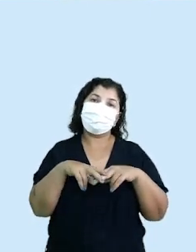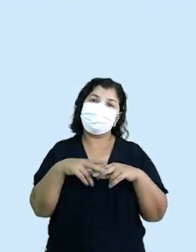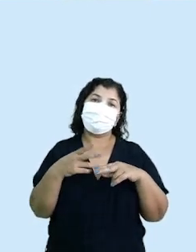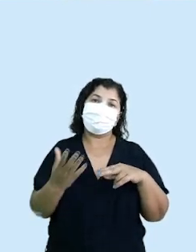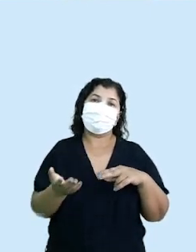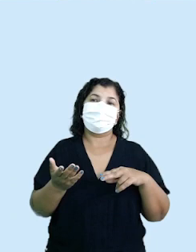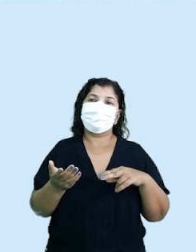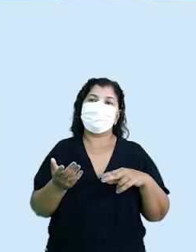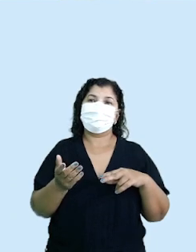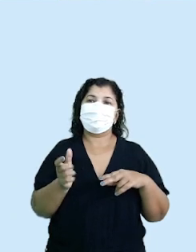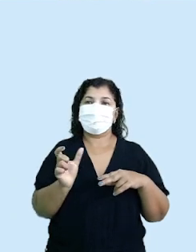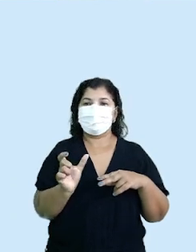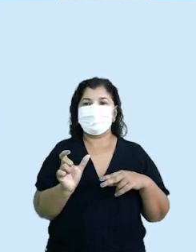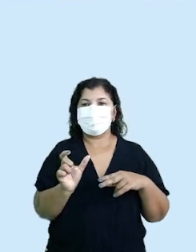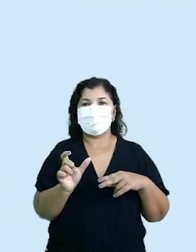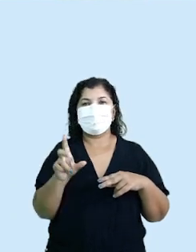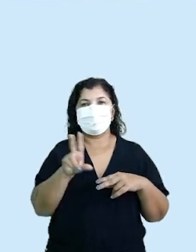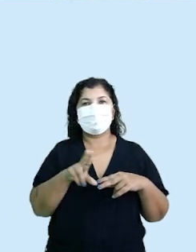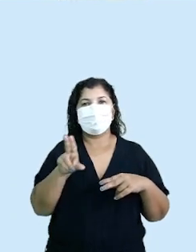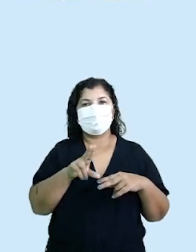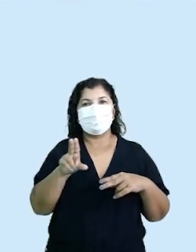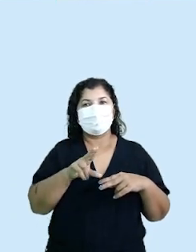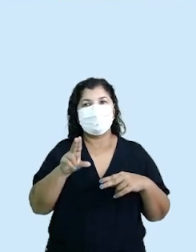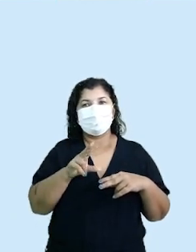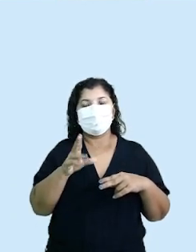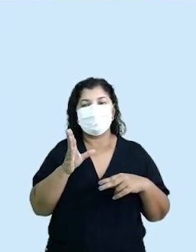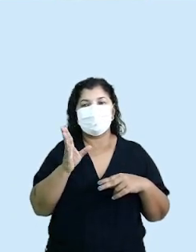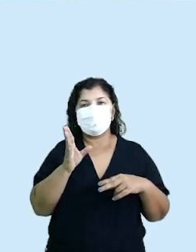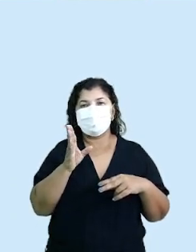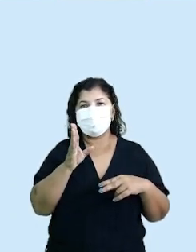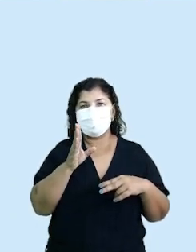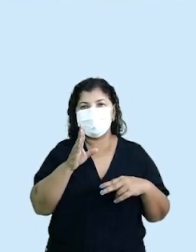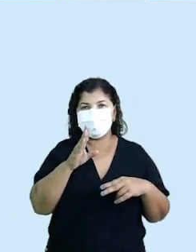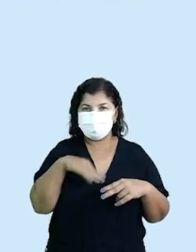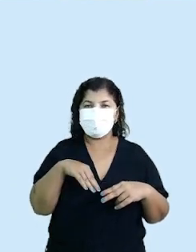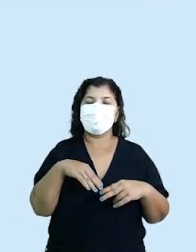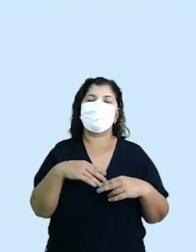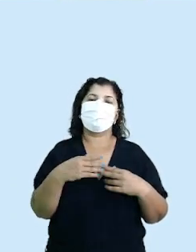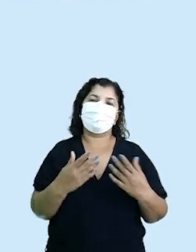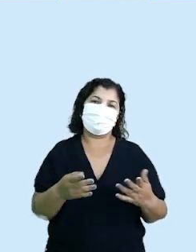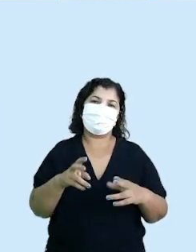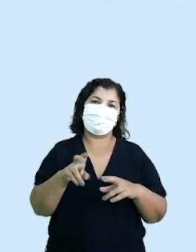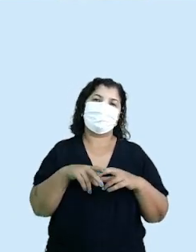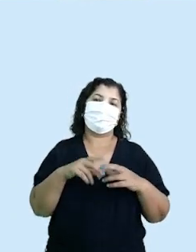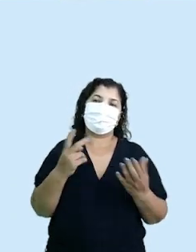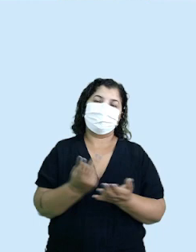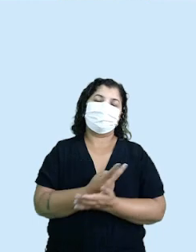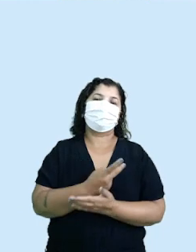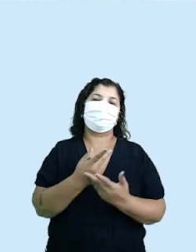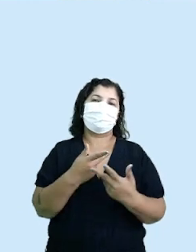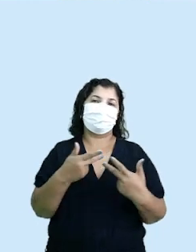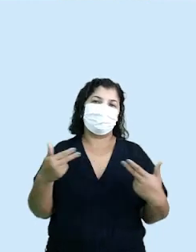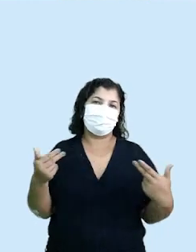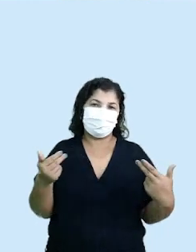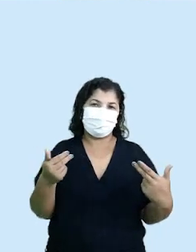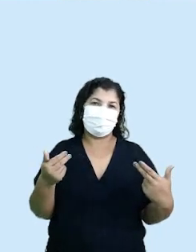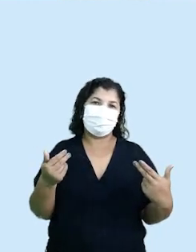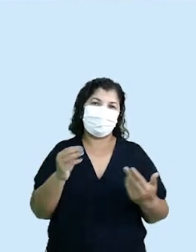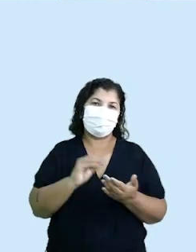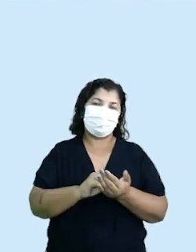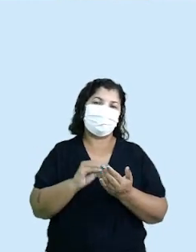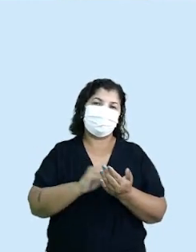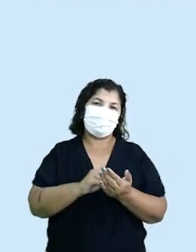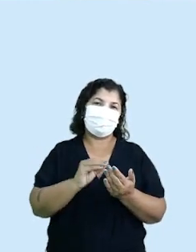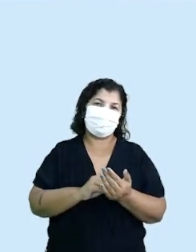usa a pilha até o final, mas se a gente usasse a pilha até o final, você já sabe, alguma coisa aconteceu. O material